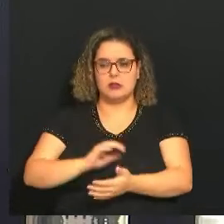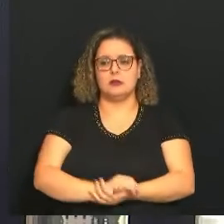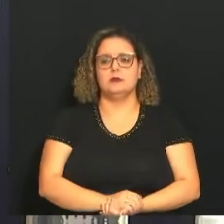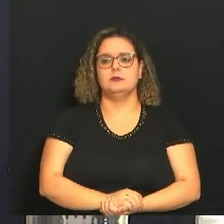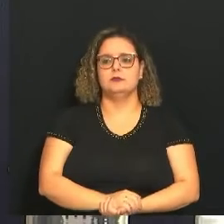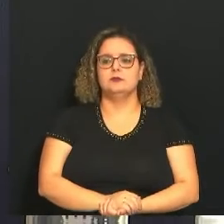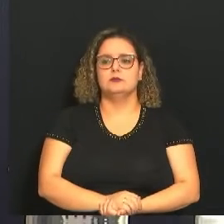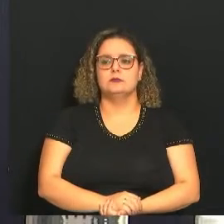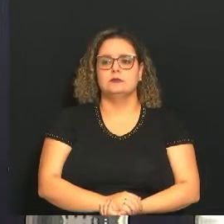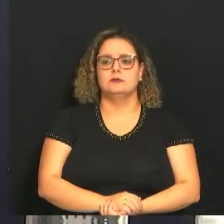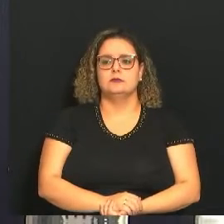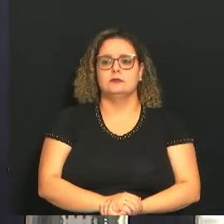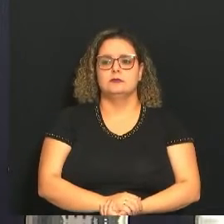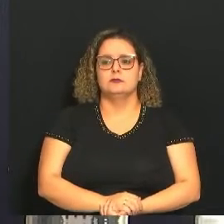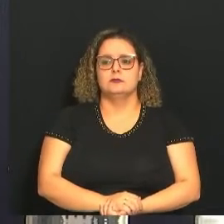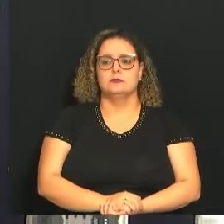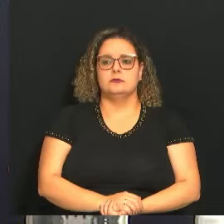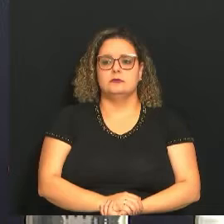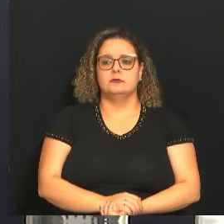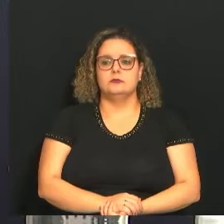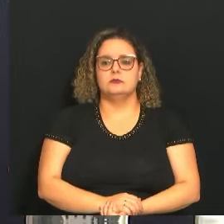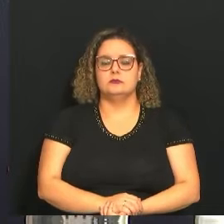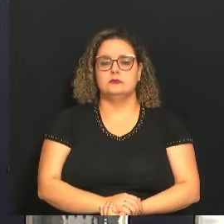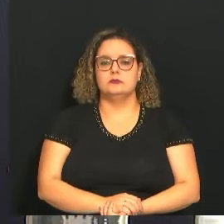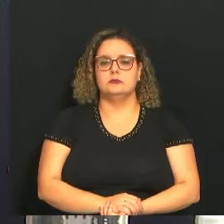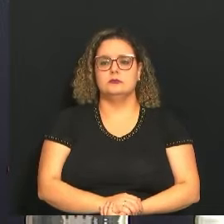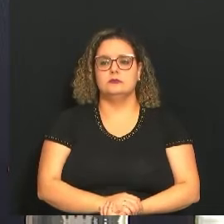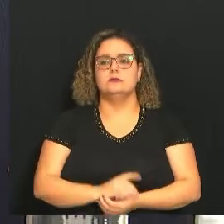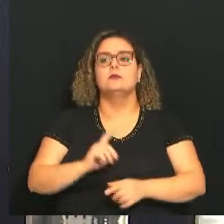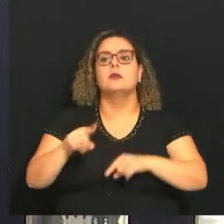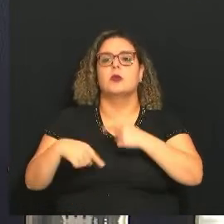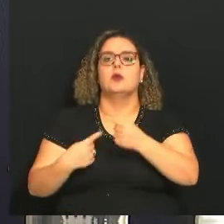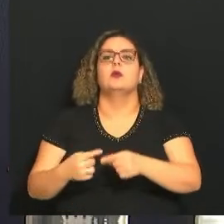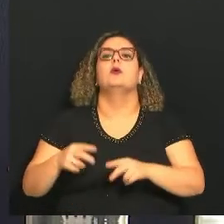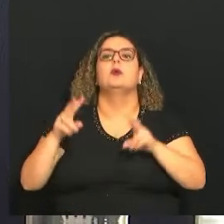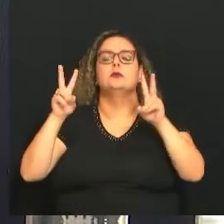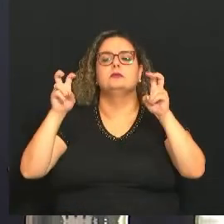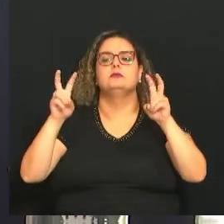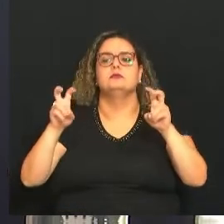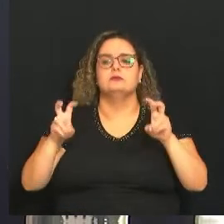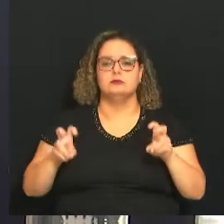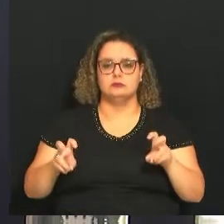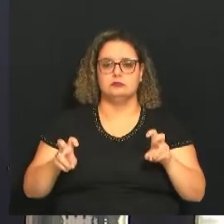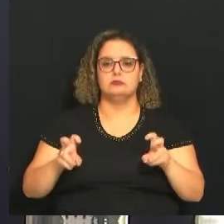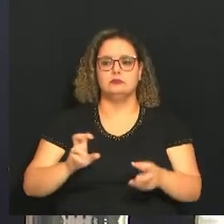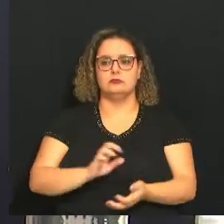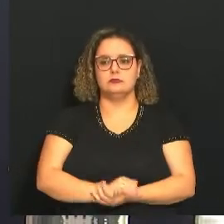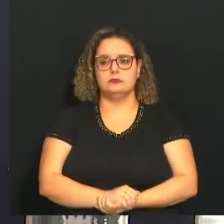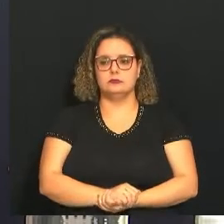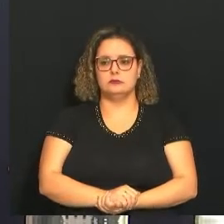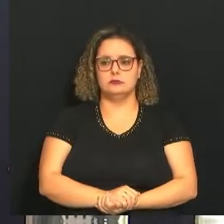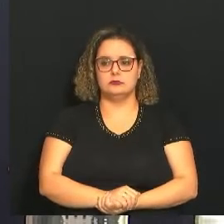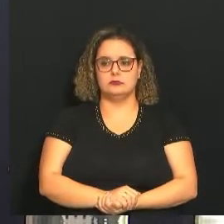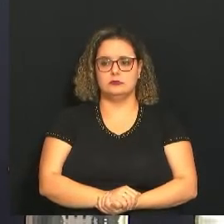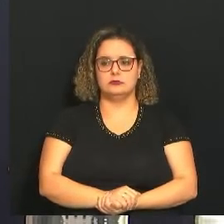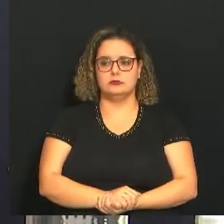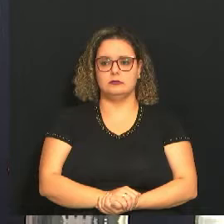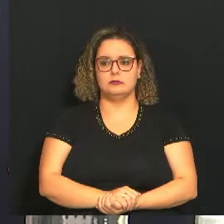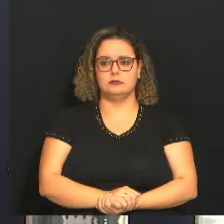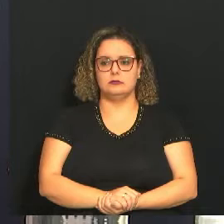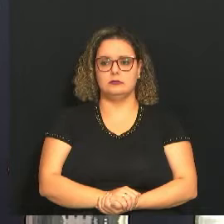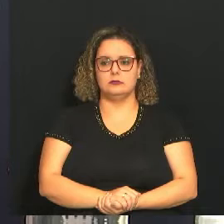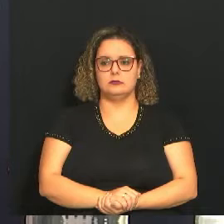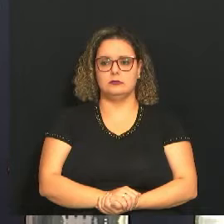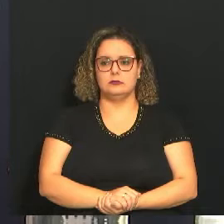como próximo, outro tema, após esse, nós vamos debater a questão das terceirizações, nós temos também o tema